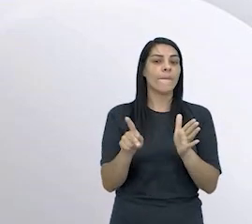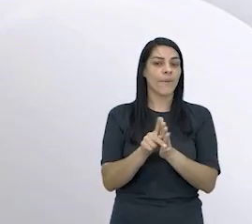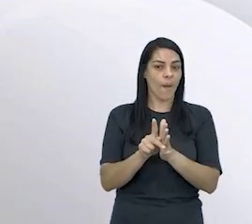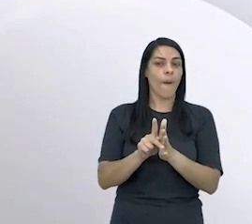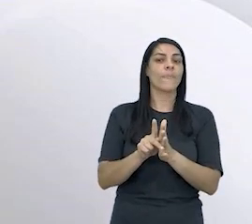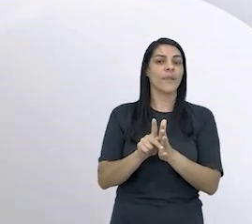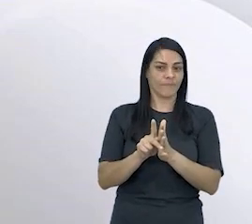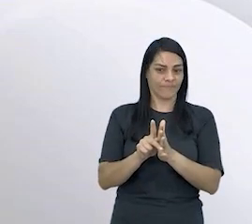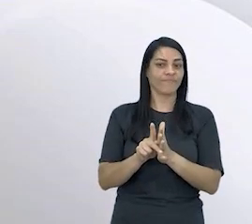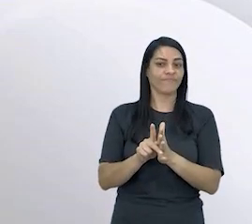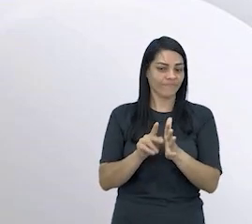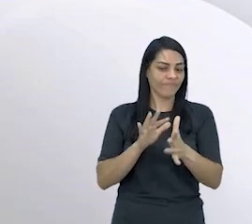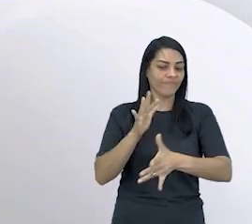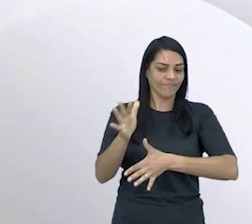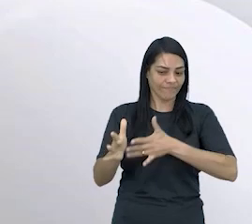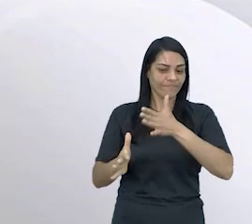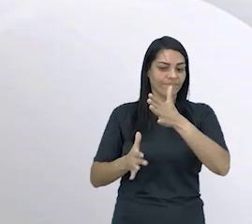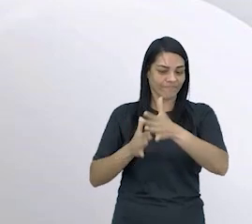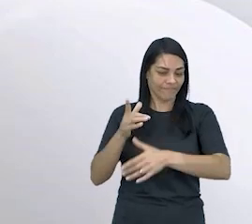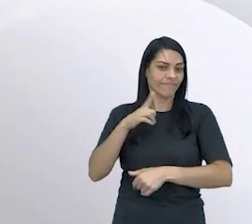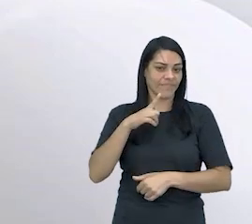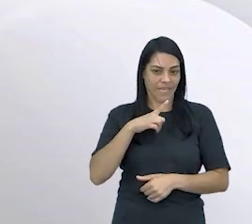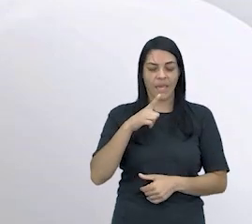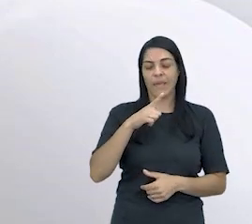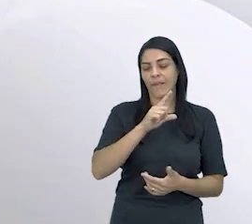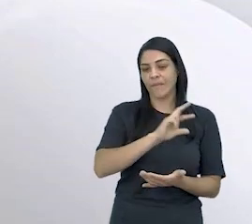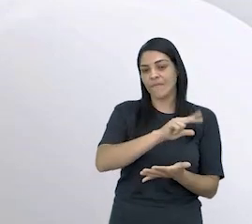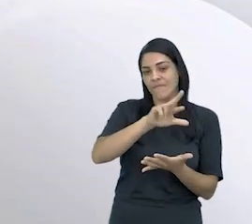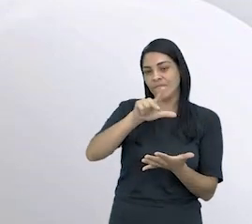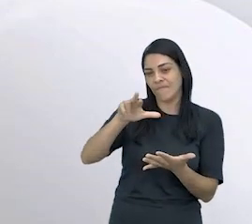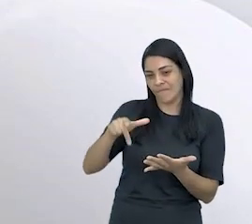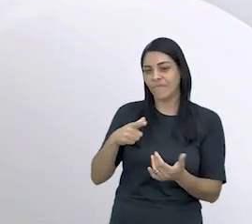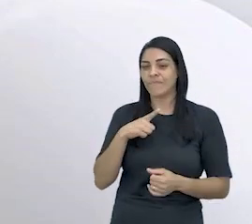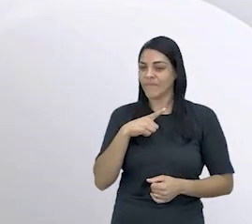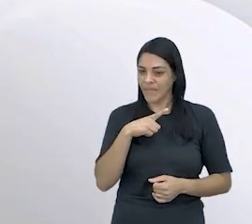mesma, né? Não é? A gente tem muitas variações, né?